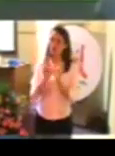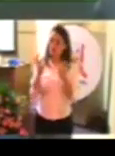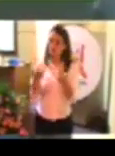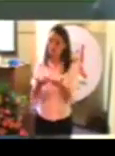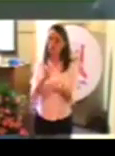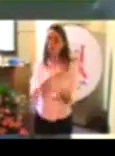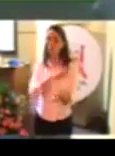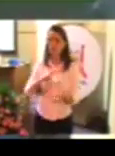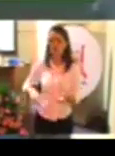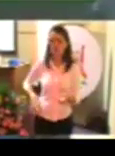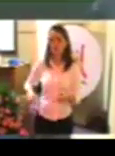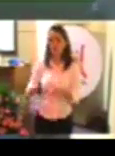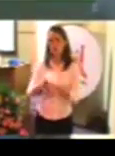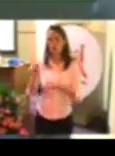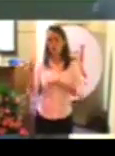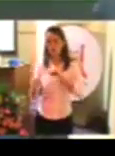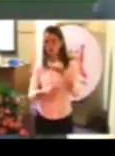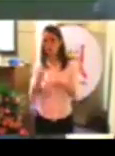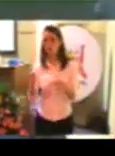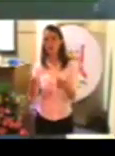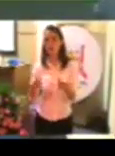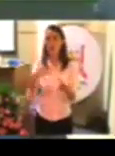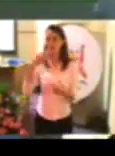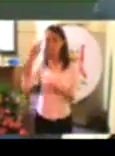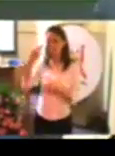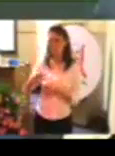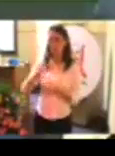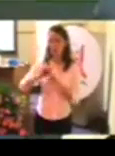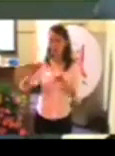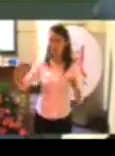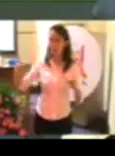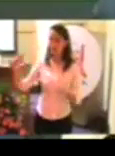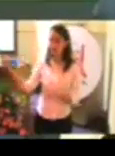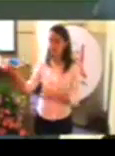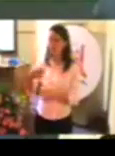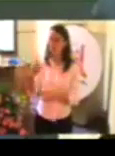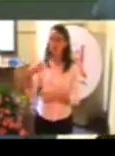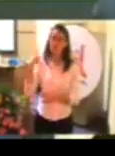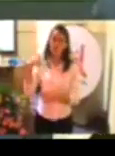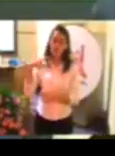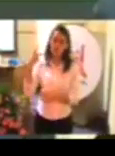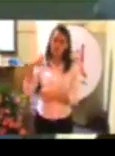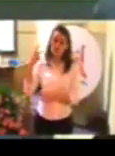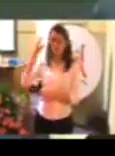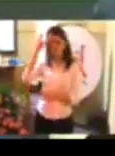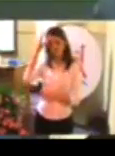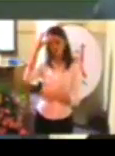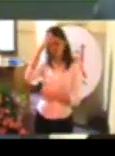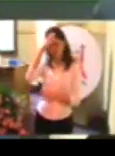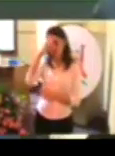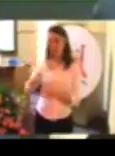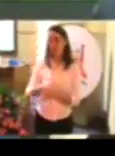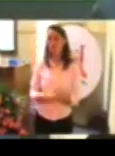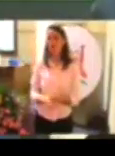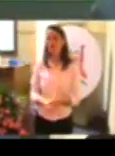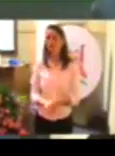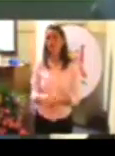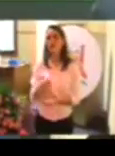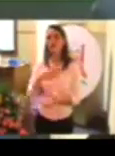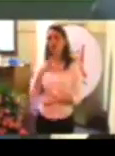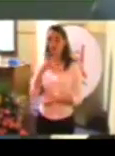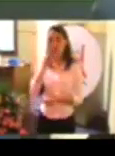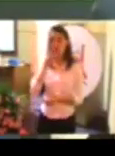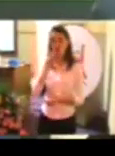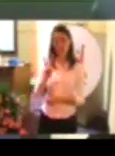municipais. Eu posso garantir para vocês, meus colegas aqui da Câmara de Vereadores de Criciúma, eu